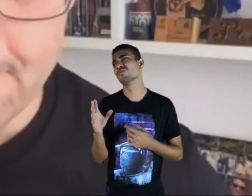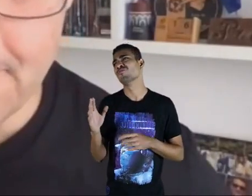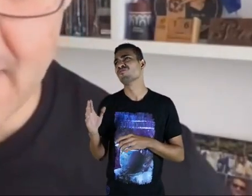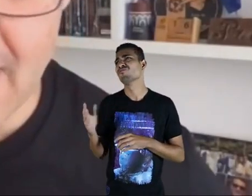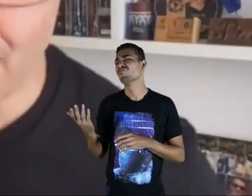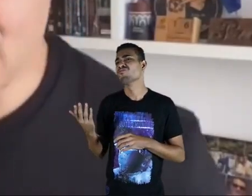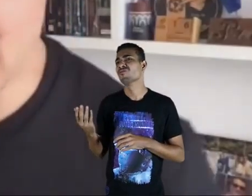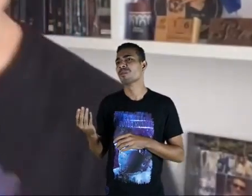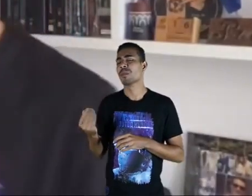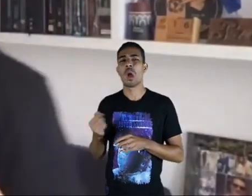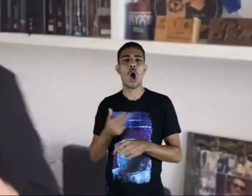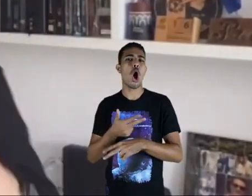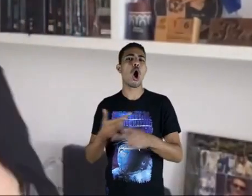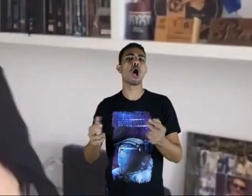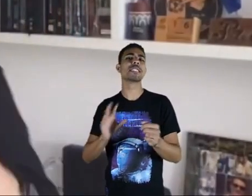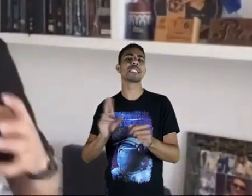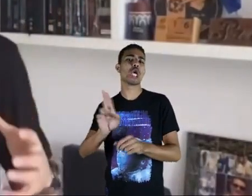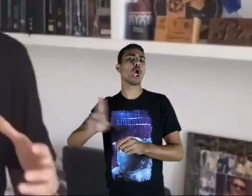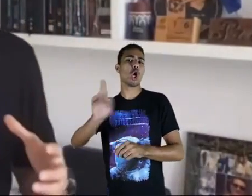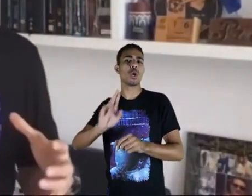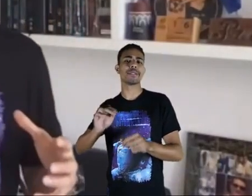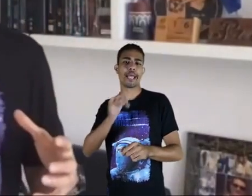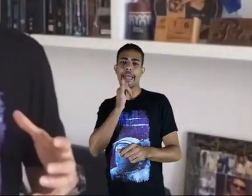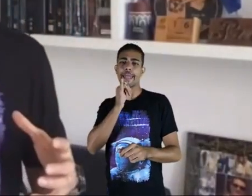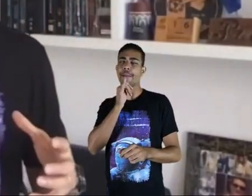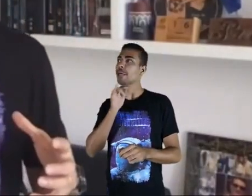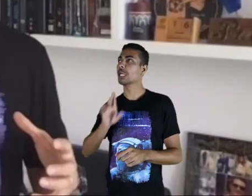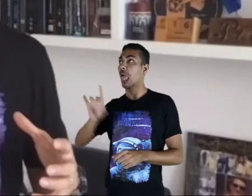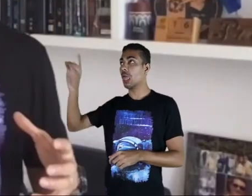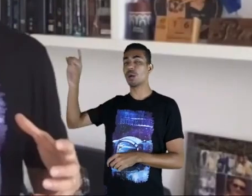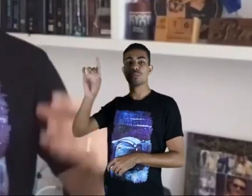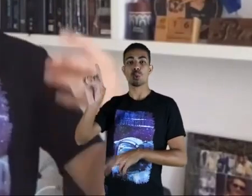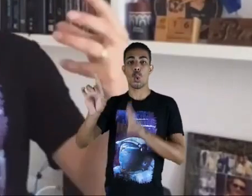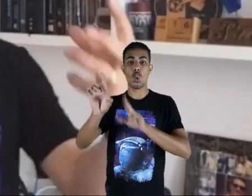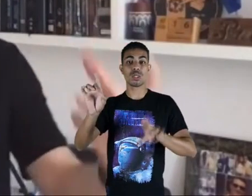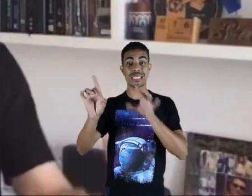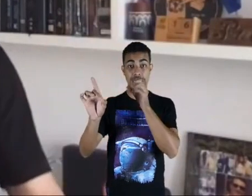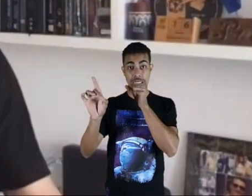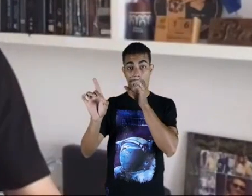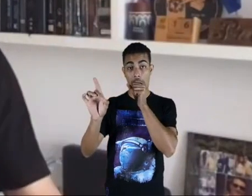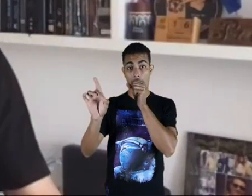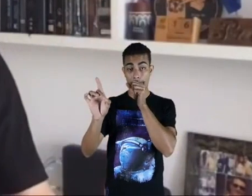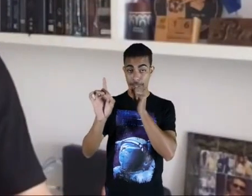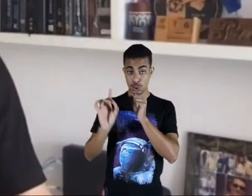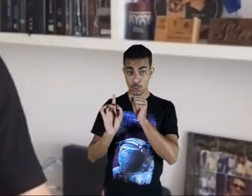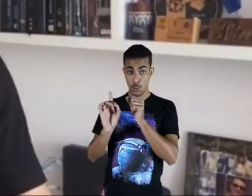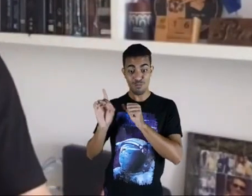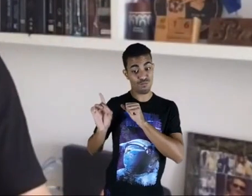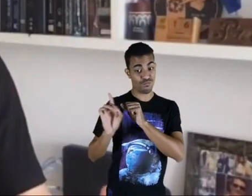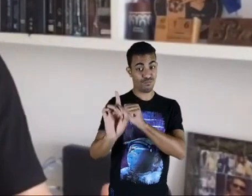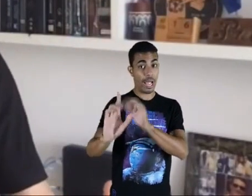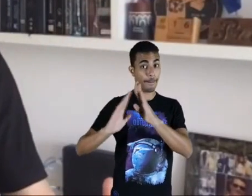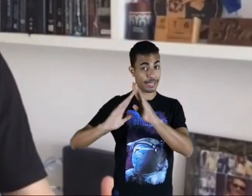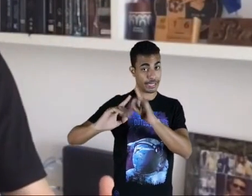acessório? Você usa ele no sábado, vai para a igreja com ele,